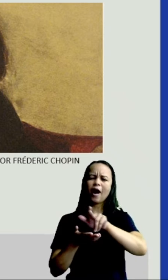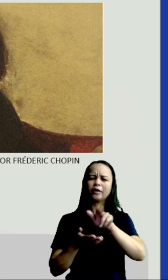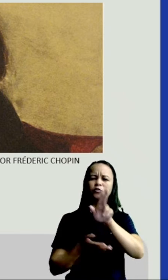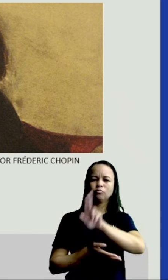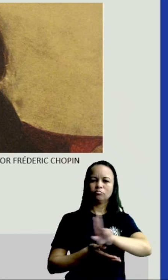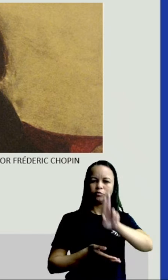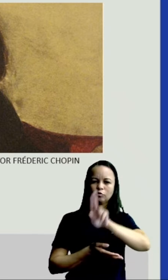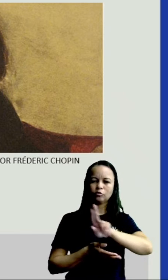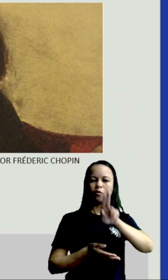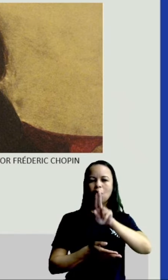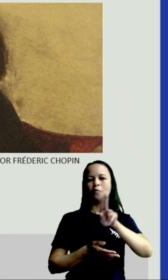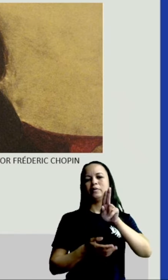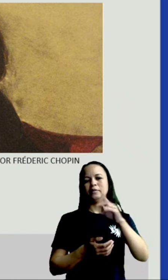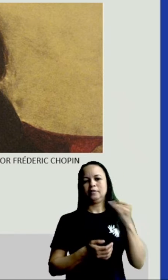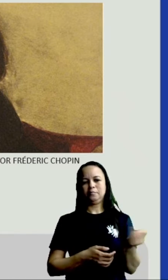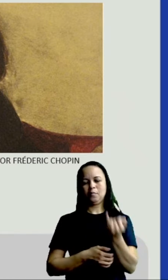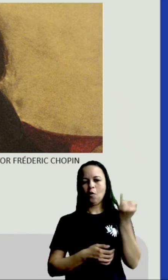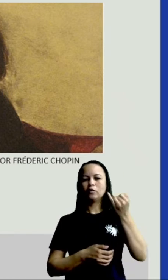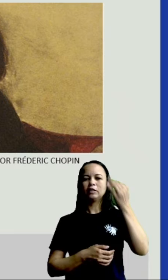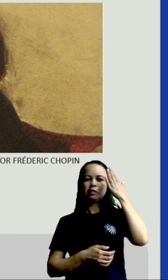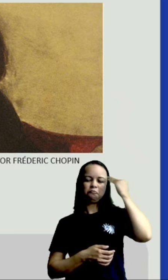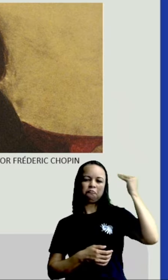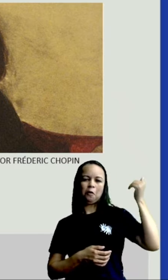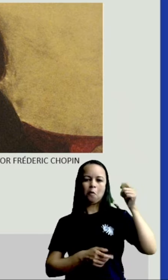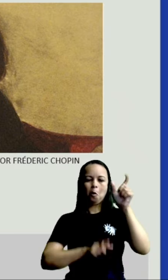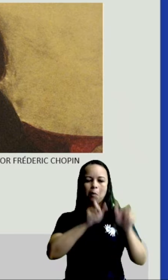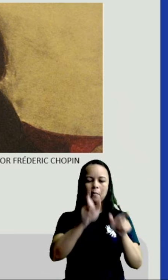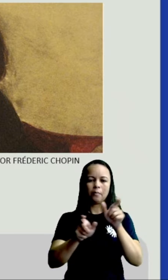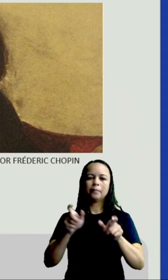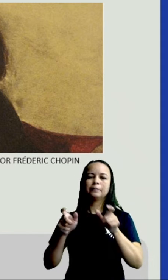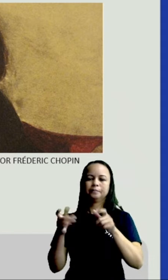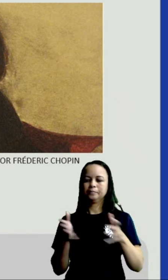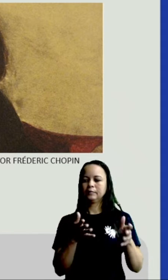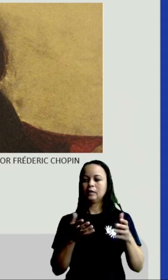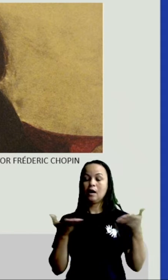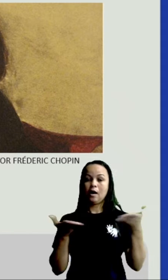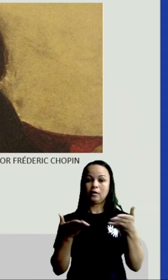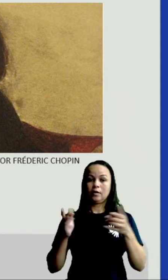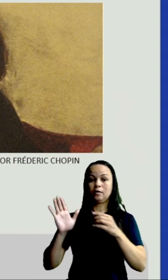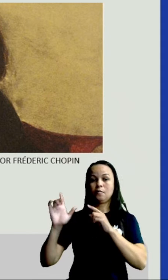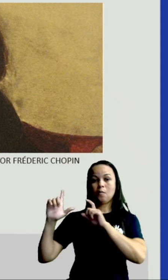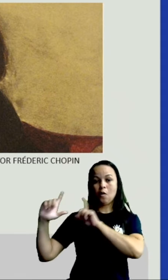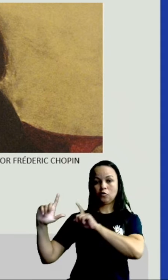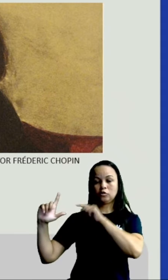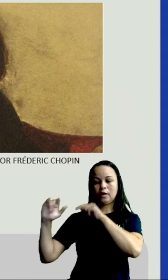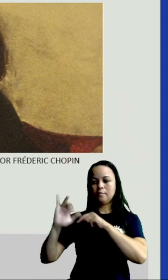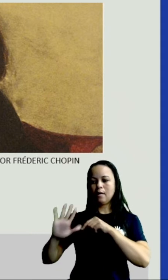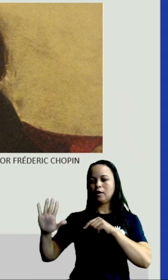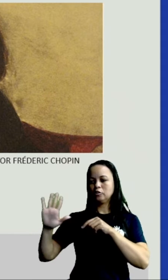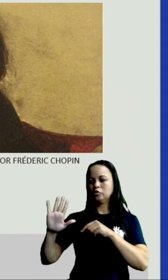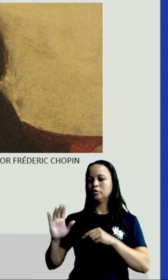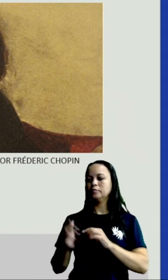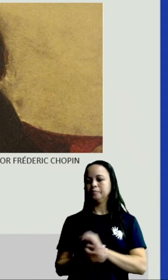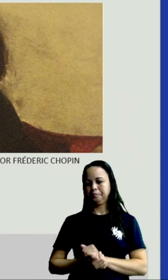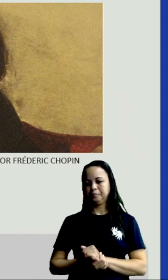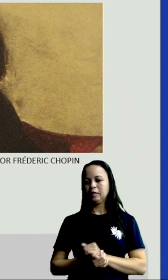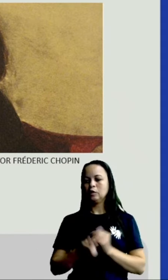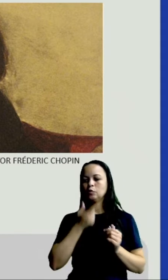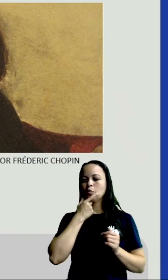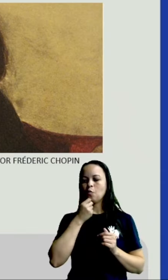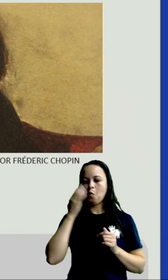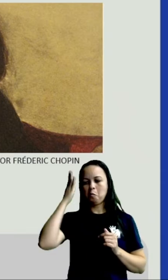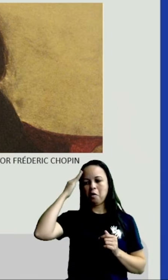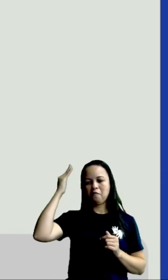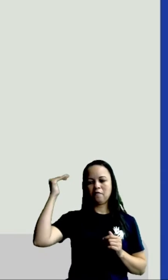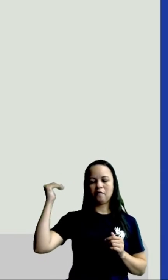e extraiu-se entre outras tá certo aqui tem uma pintura tá de chupão Tá certo E aí